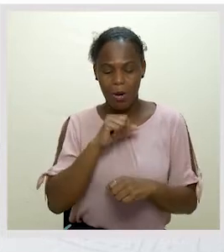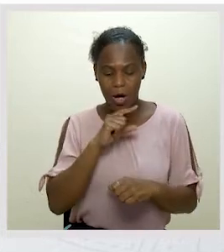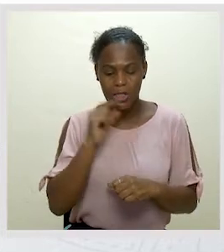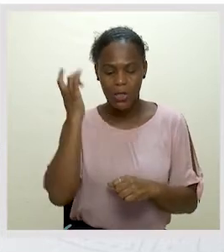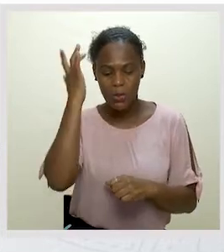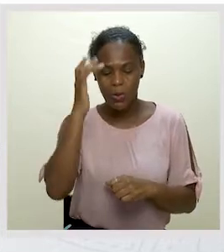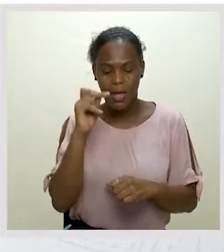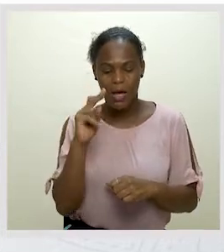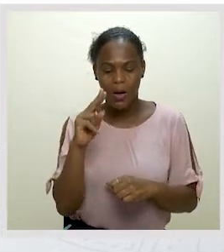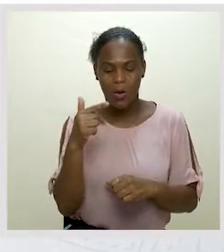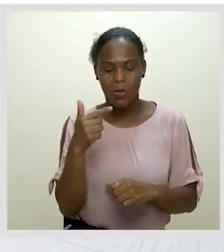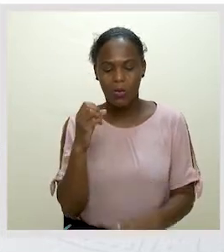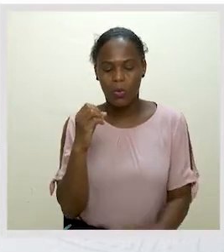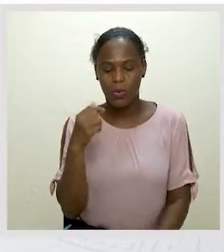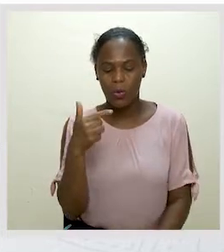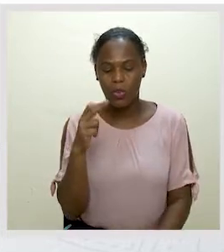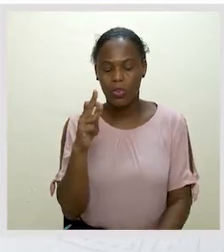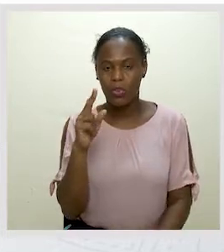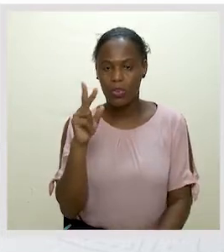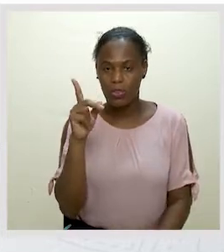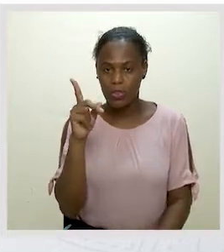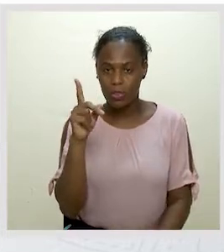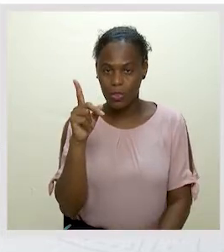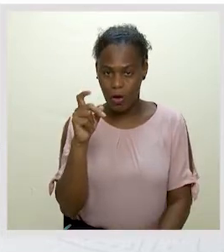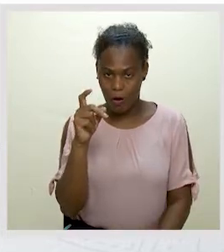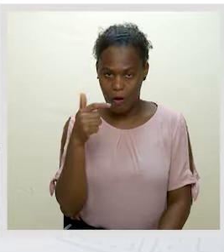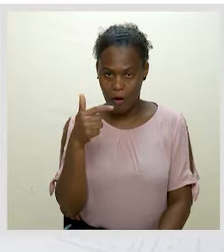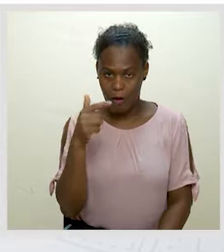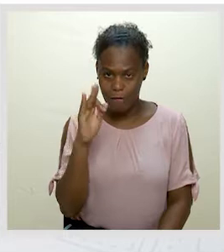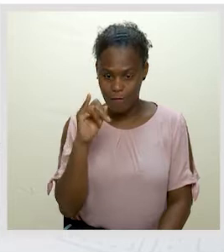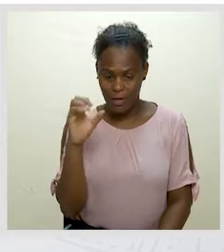ou teoria autotrófica e hipótese